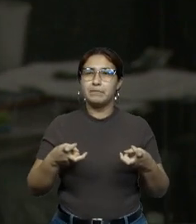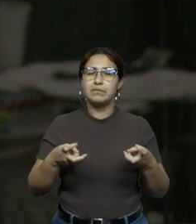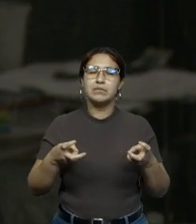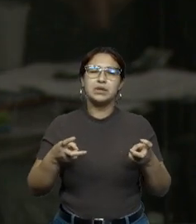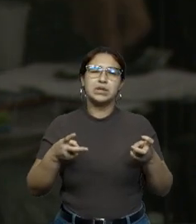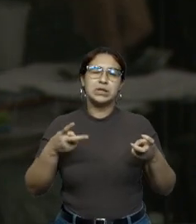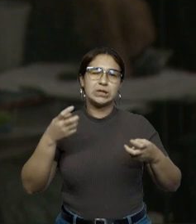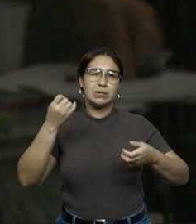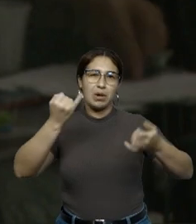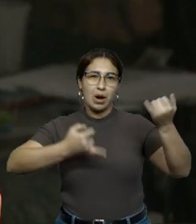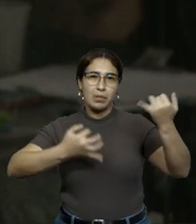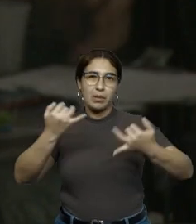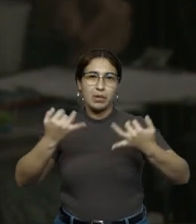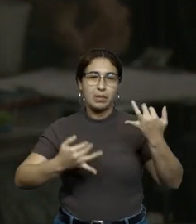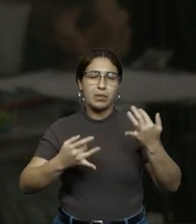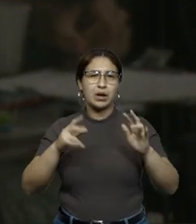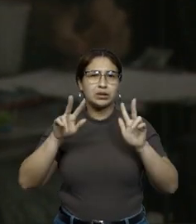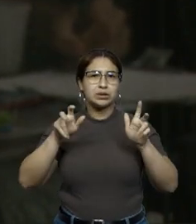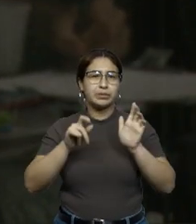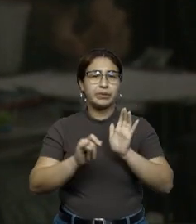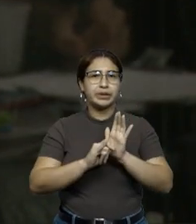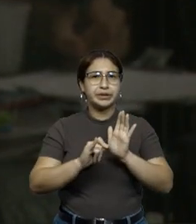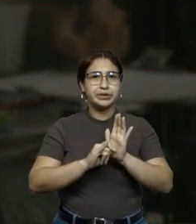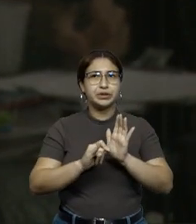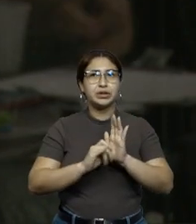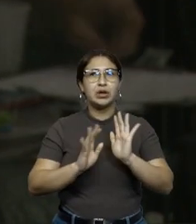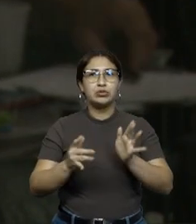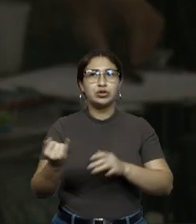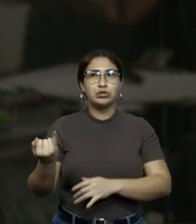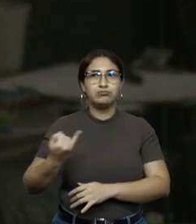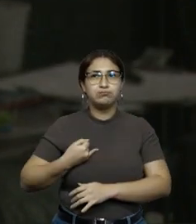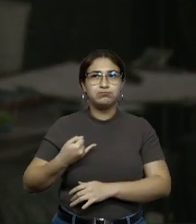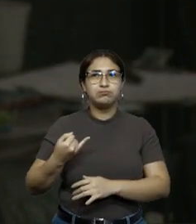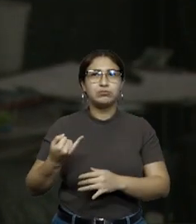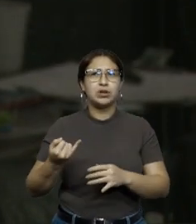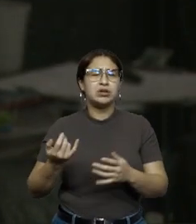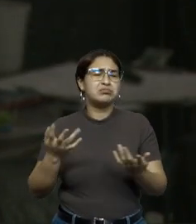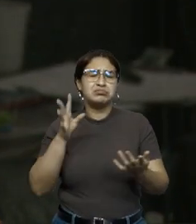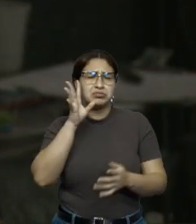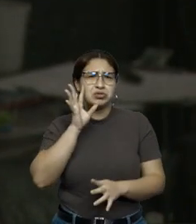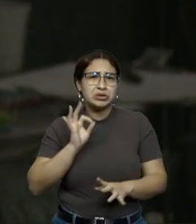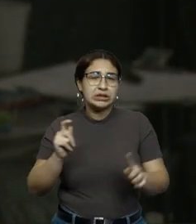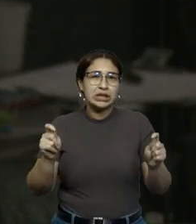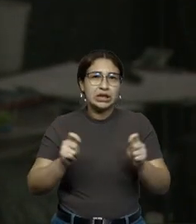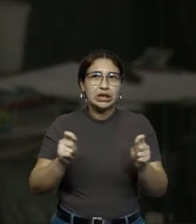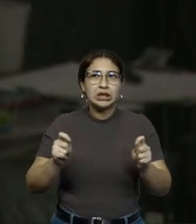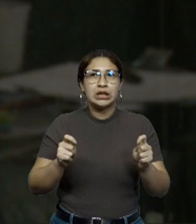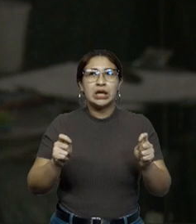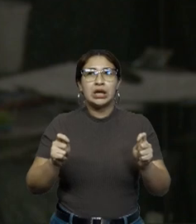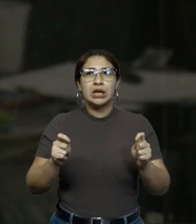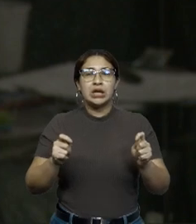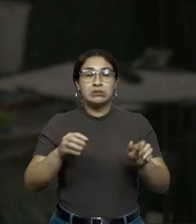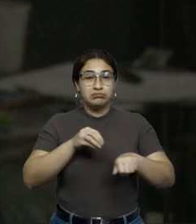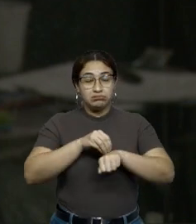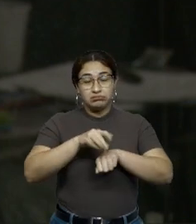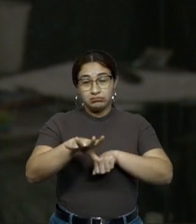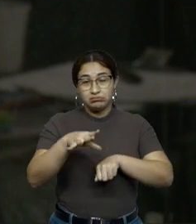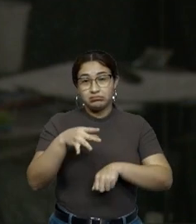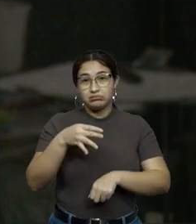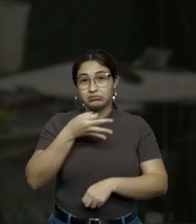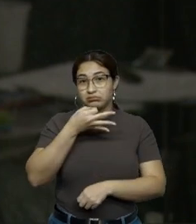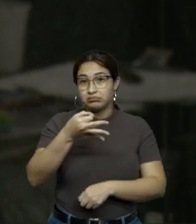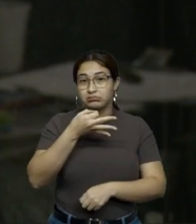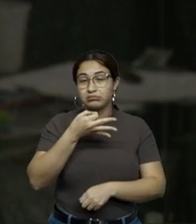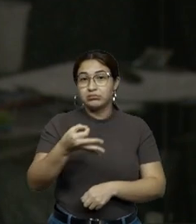eu que falando sobre a questão do edital que foi ouvido aqui eu não sei se isso é possível mas deixaria Talvez uma sugestão da